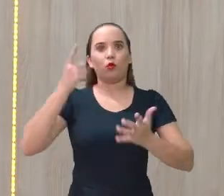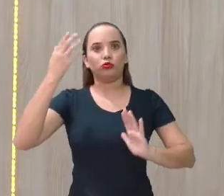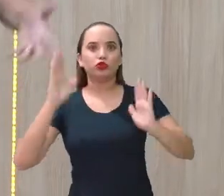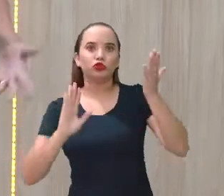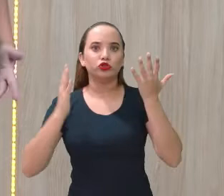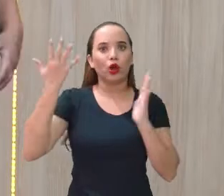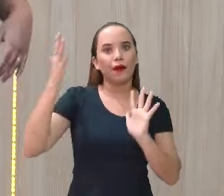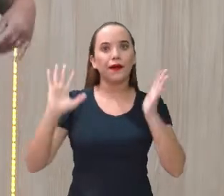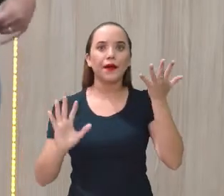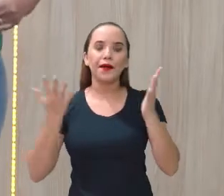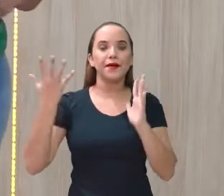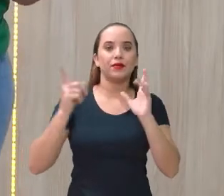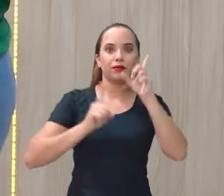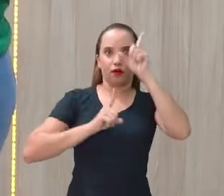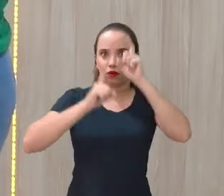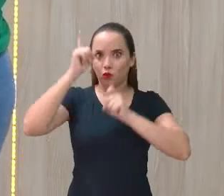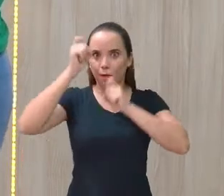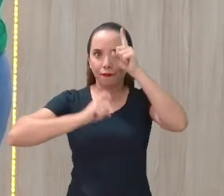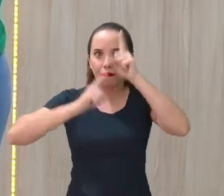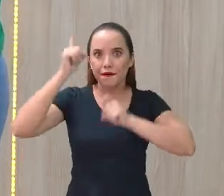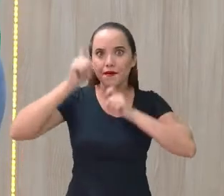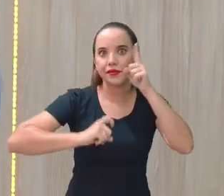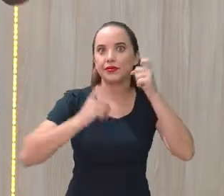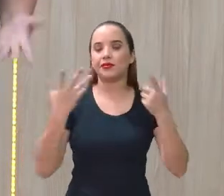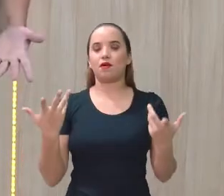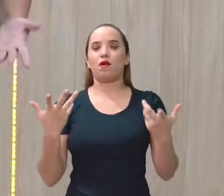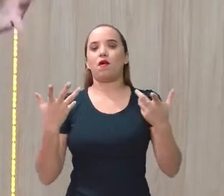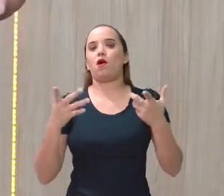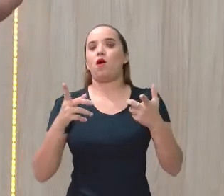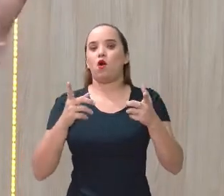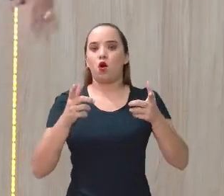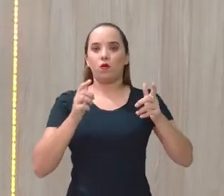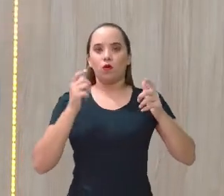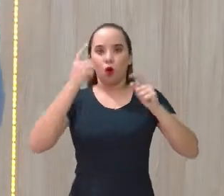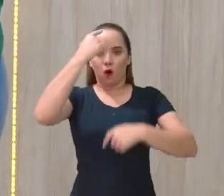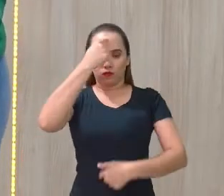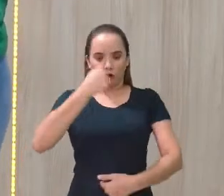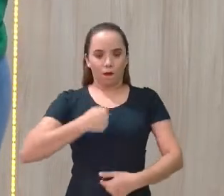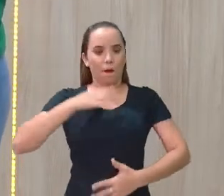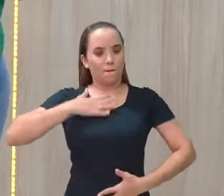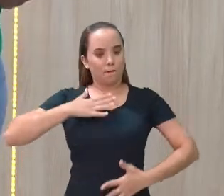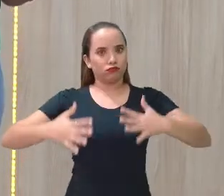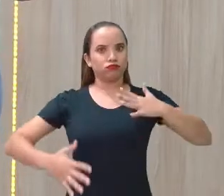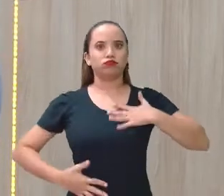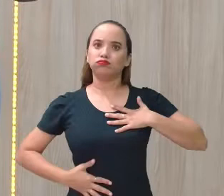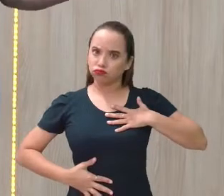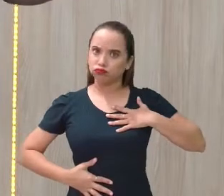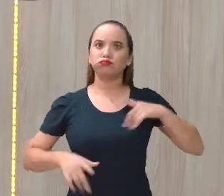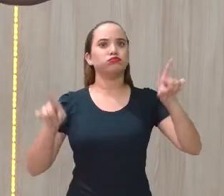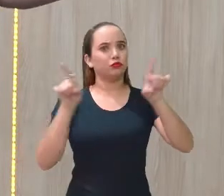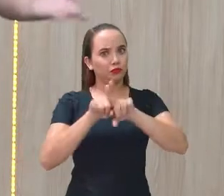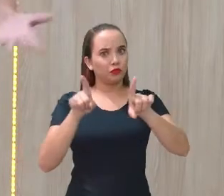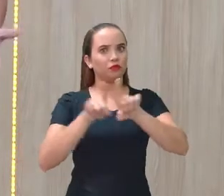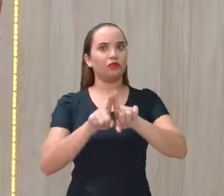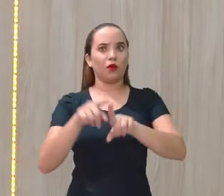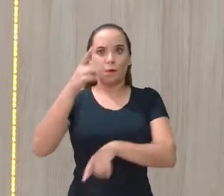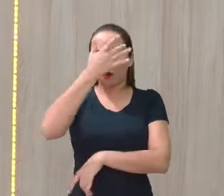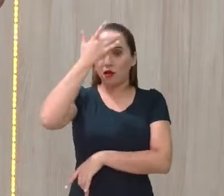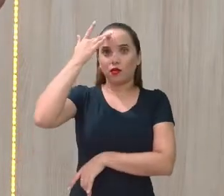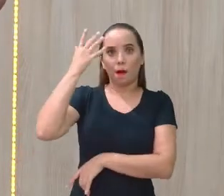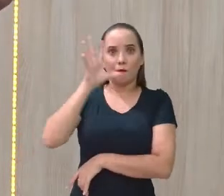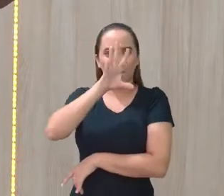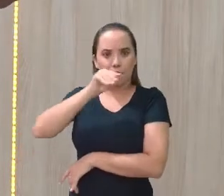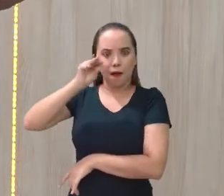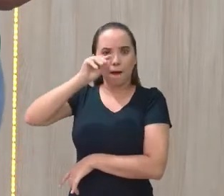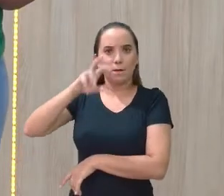a expressão facial, o tom de voz, são várias coisas envolvidas naquela situação. Por